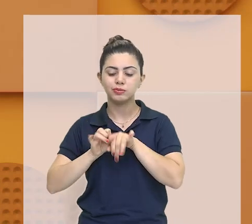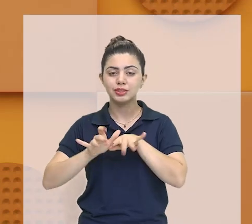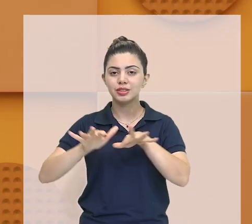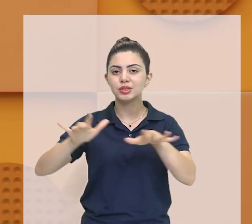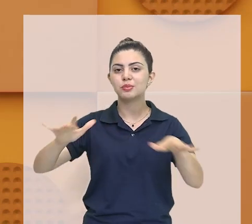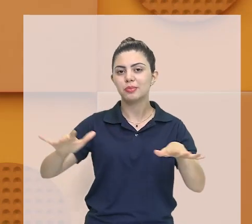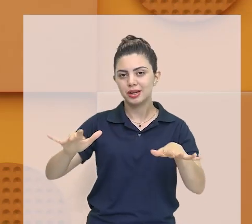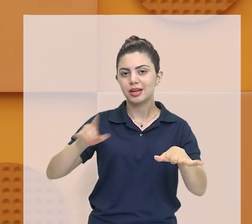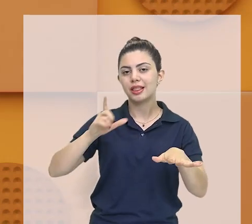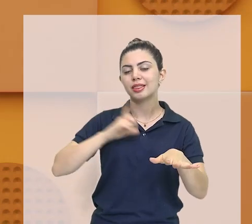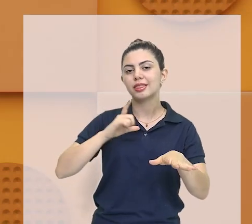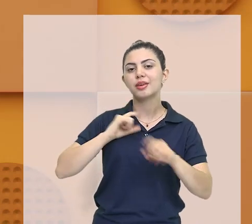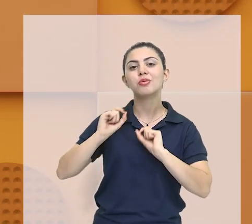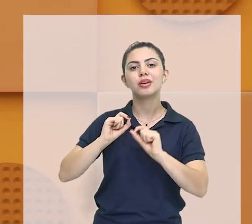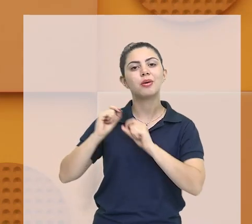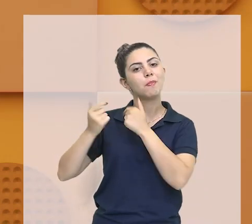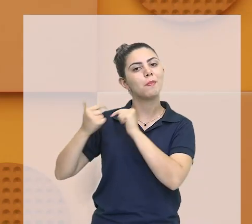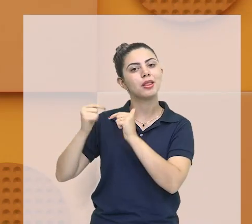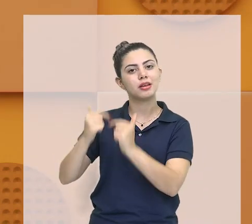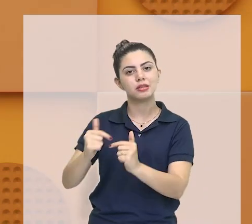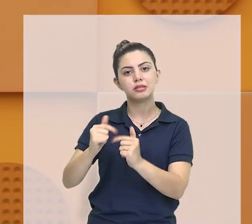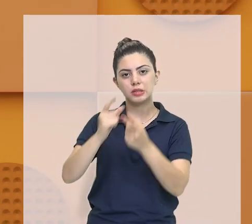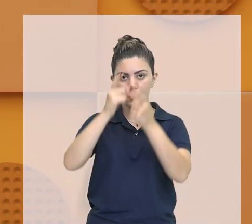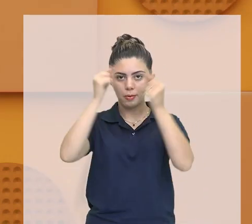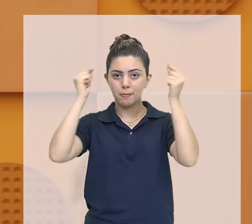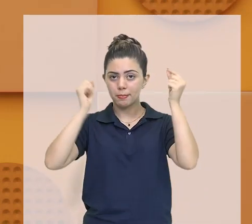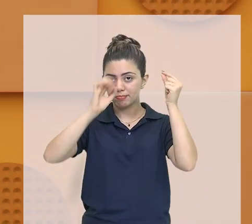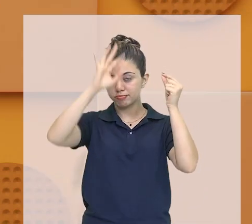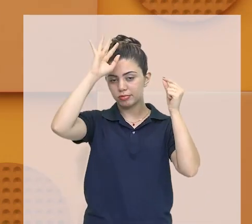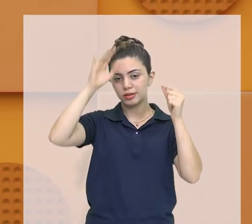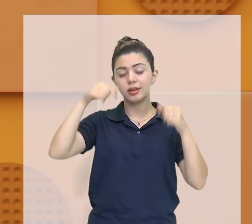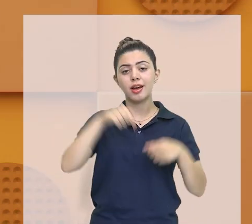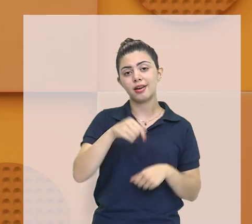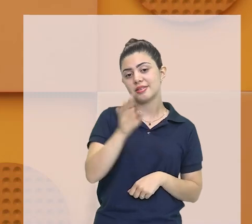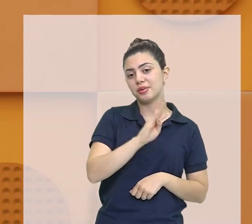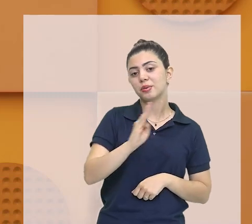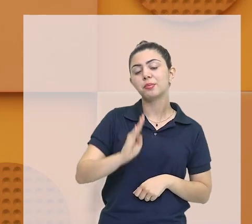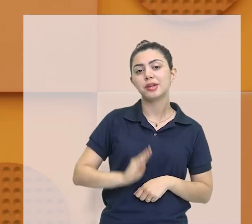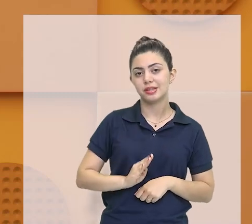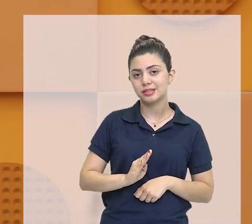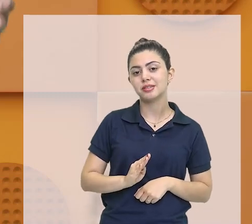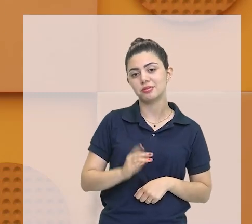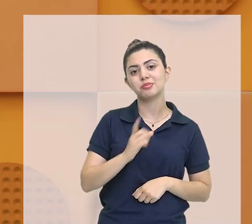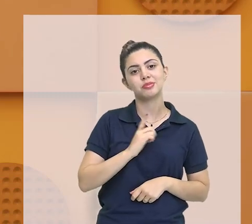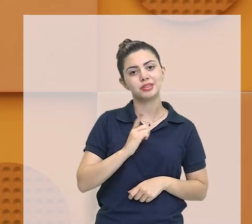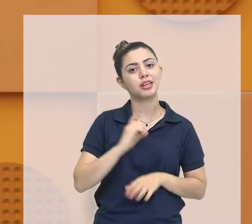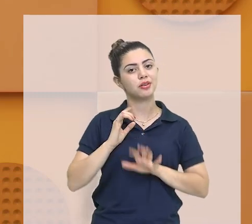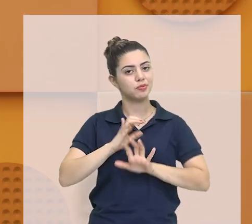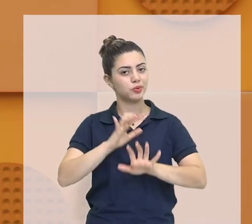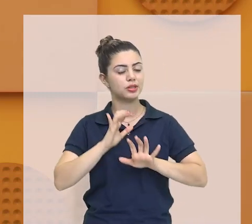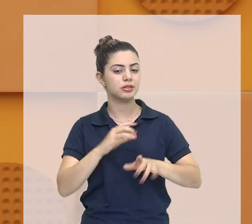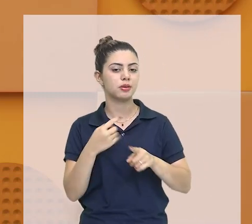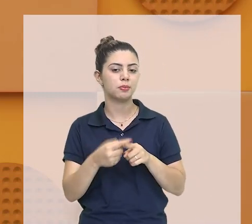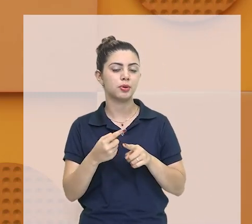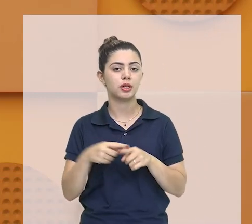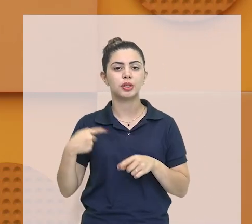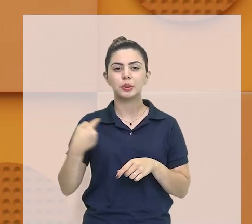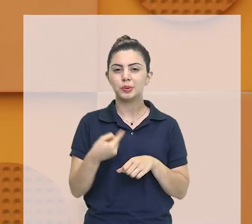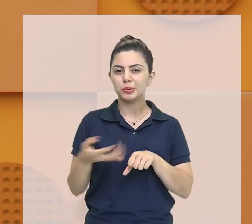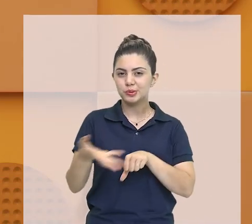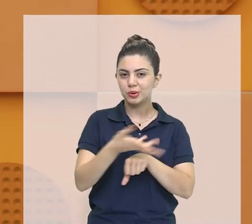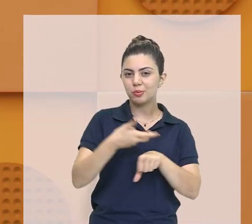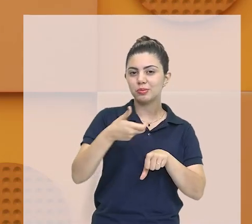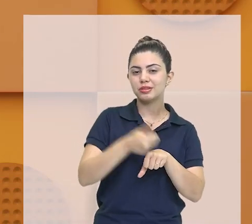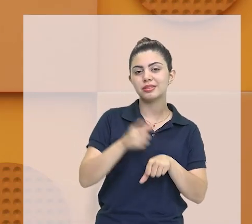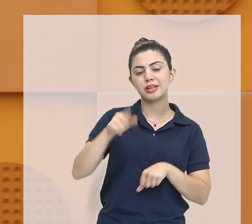né, por essa tradição, então, da cultura grega. E o Brasil, ela está inserido nesse contexto, né, visto que a nossa colonização, ela